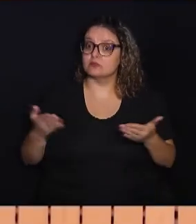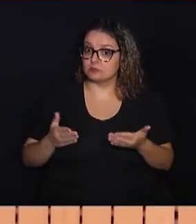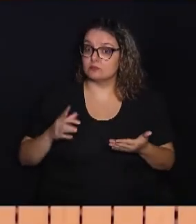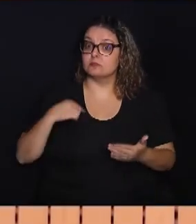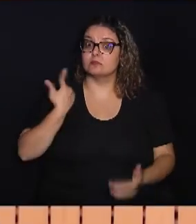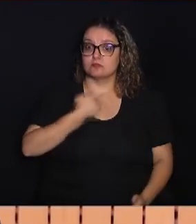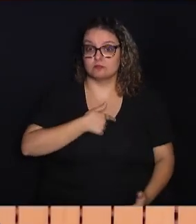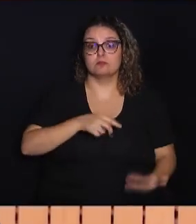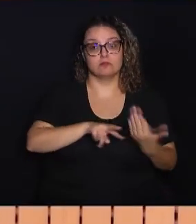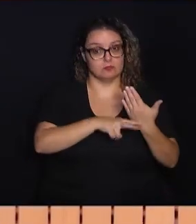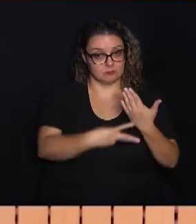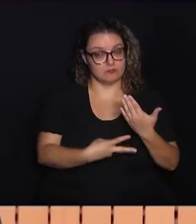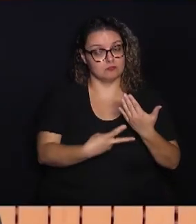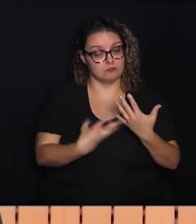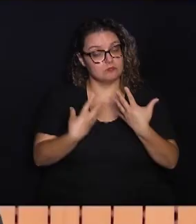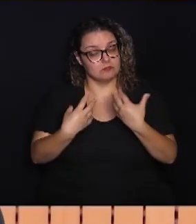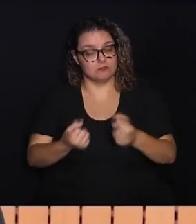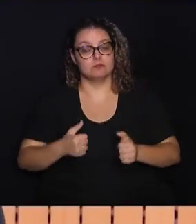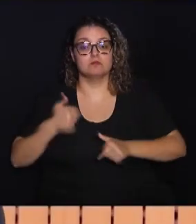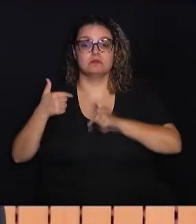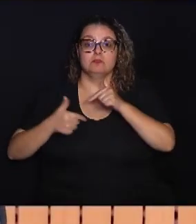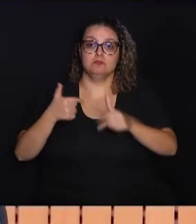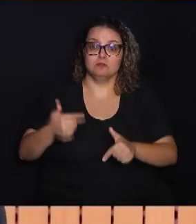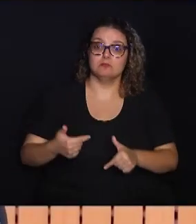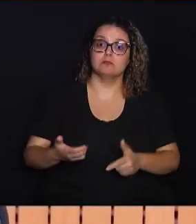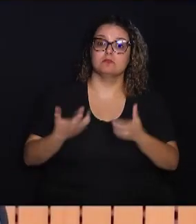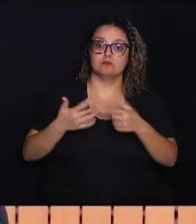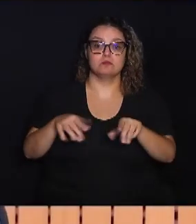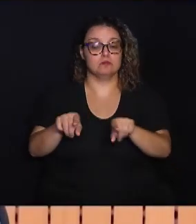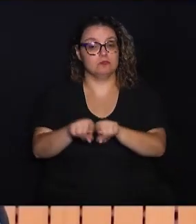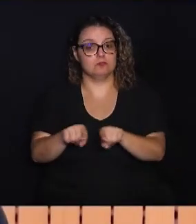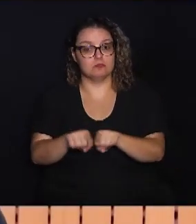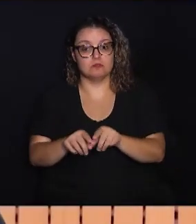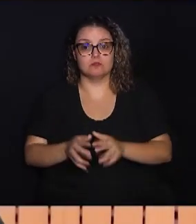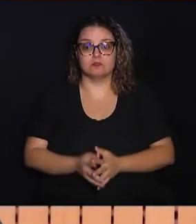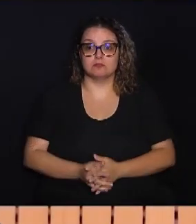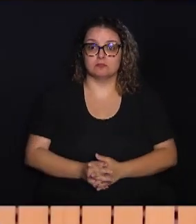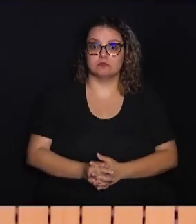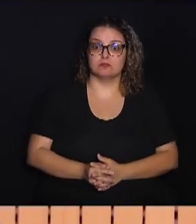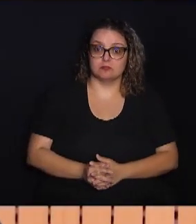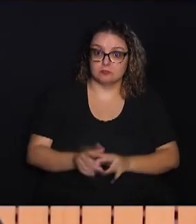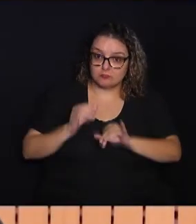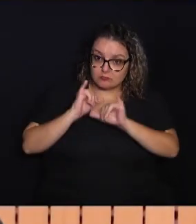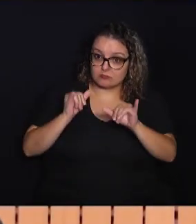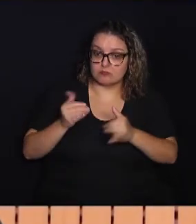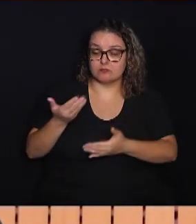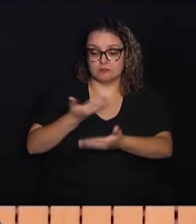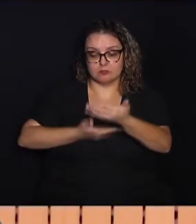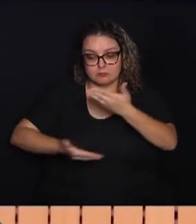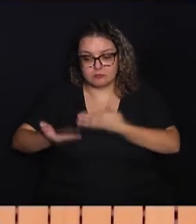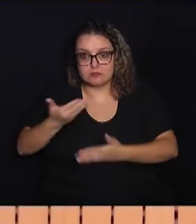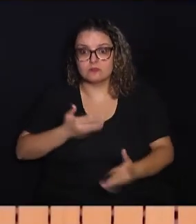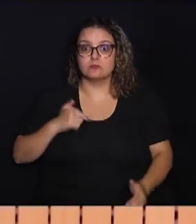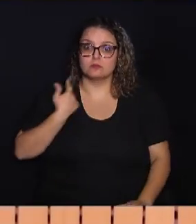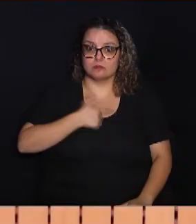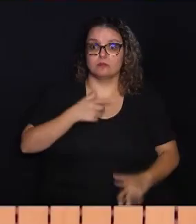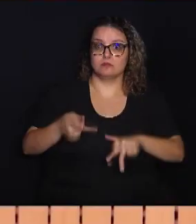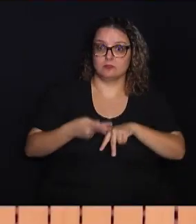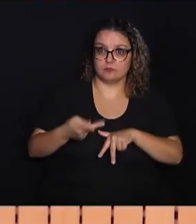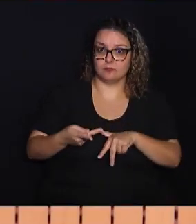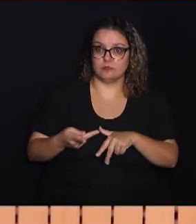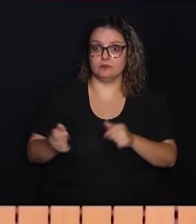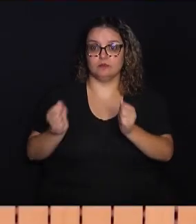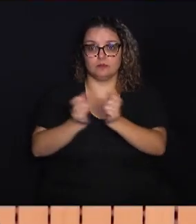o fruto desse grande trabalho quero também aqui dizer que vou compartilhar aqui a nossa fala com o Vereador Luiz